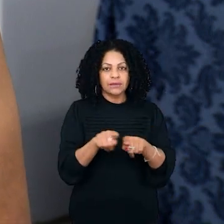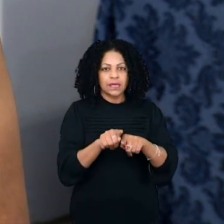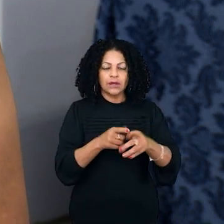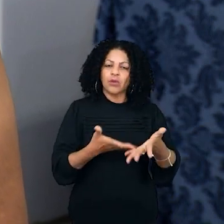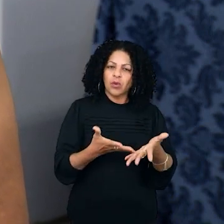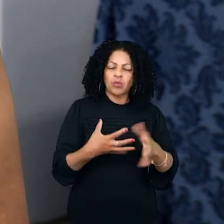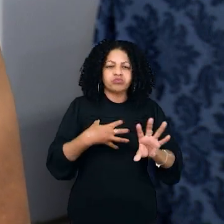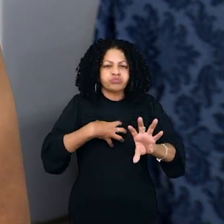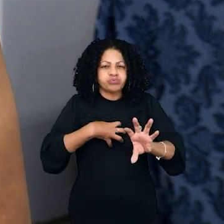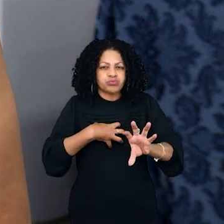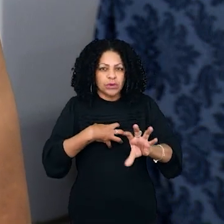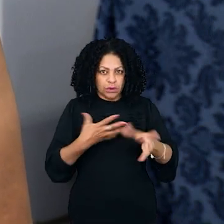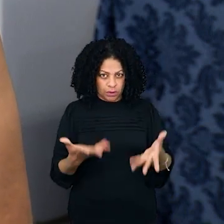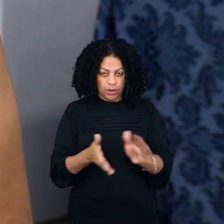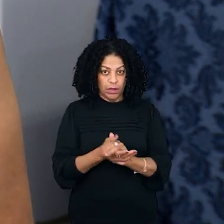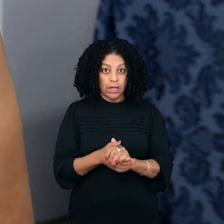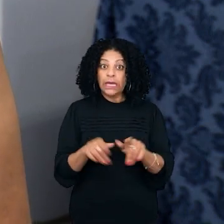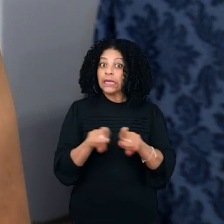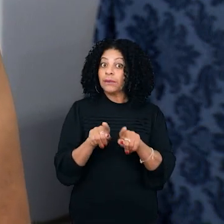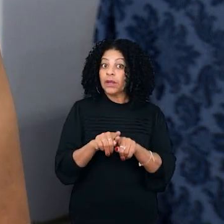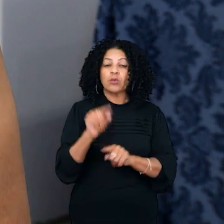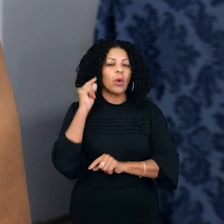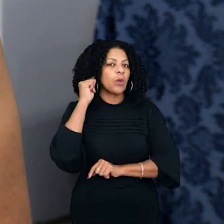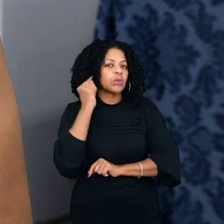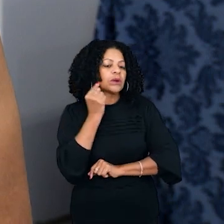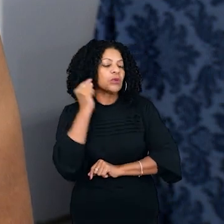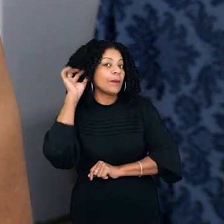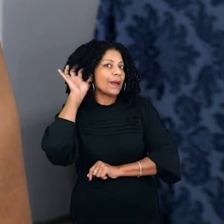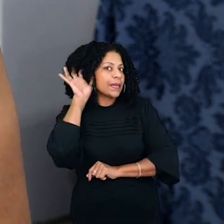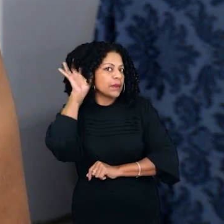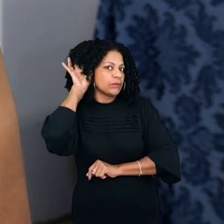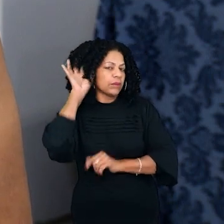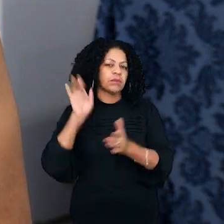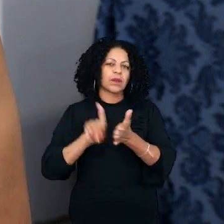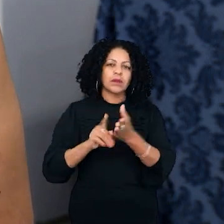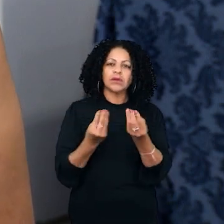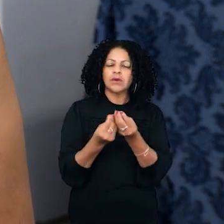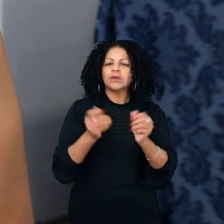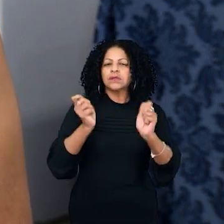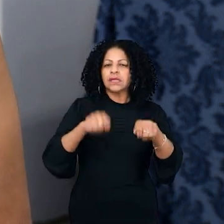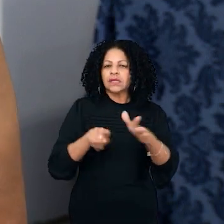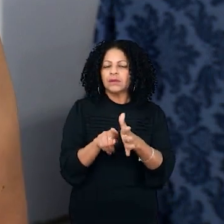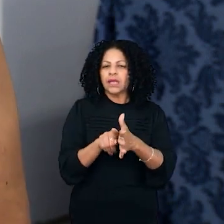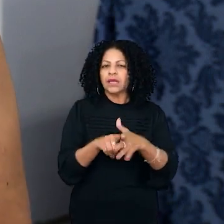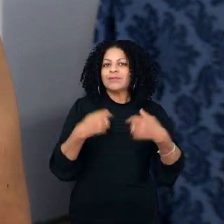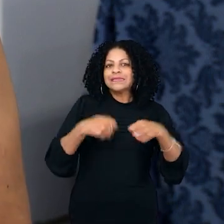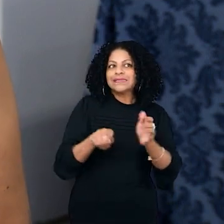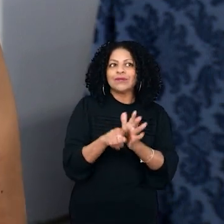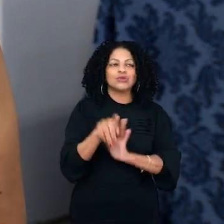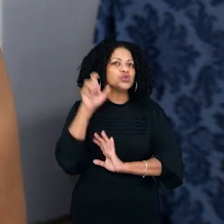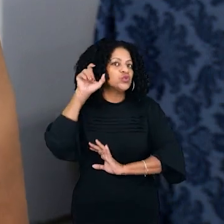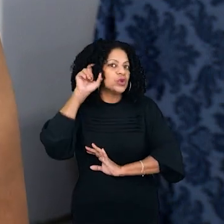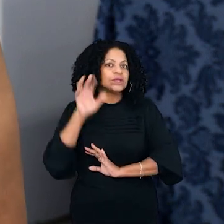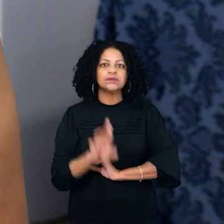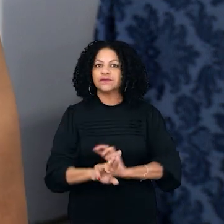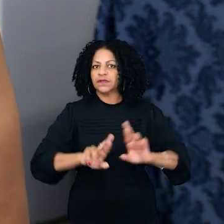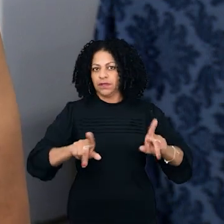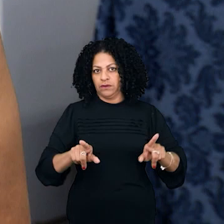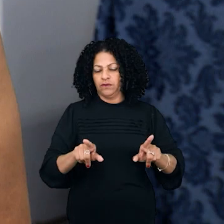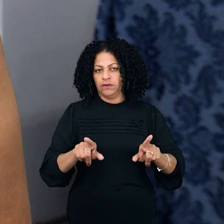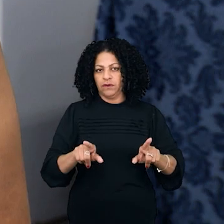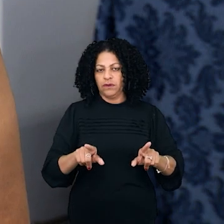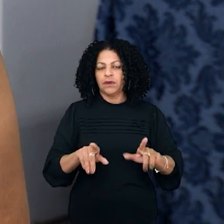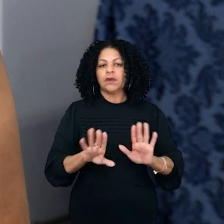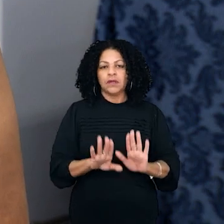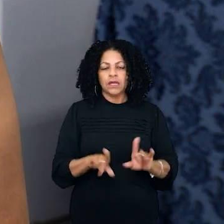conseguir também compatibilizar o aparelho auditivo com as escutas que ela tinha que fazer das sessões, precisava de um fone também